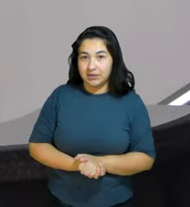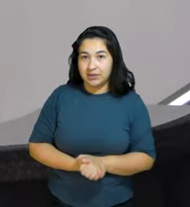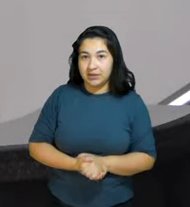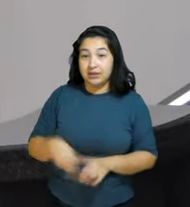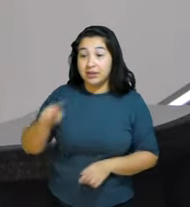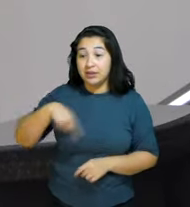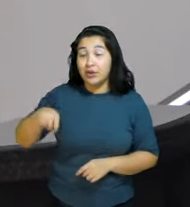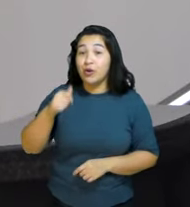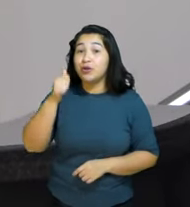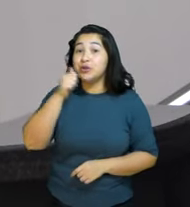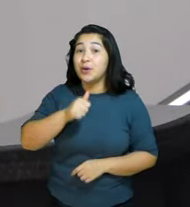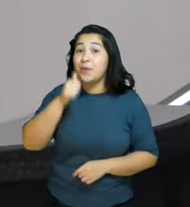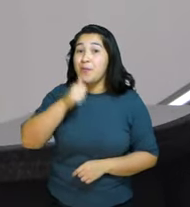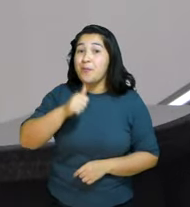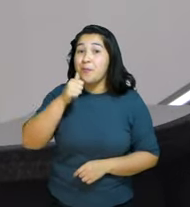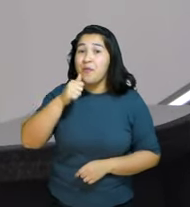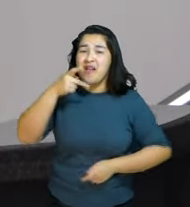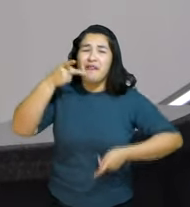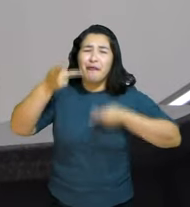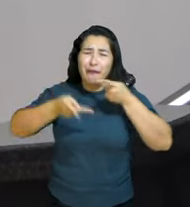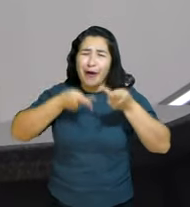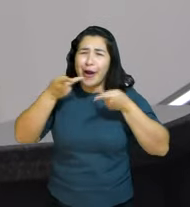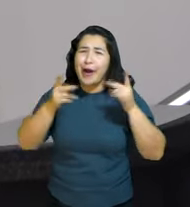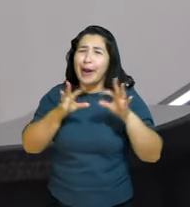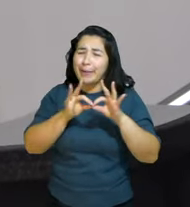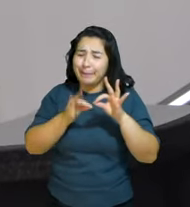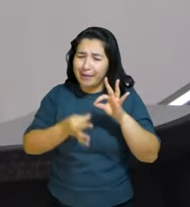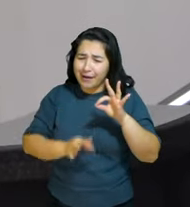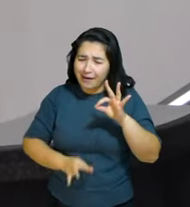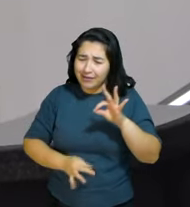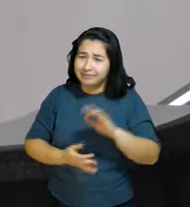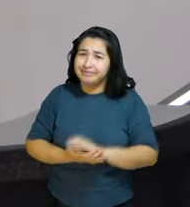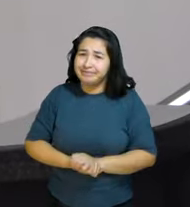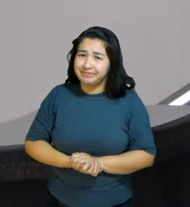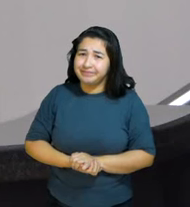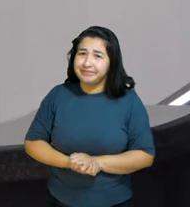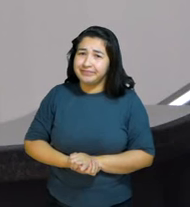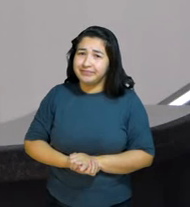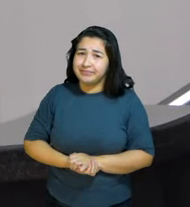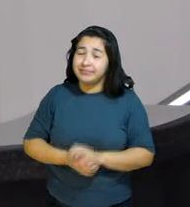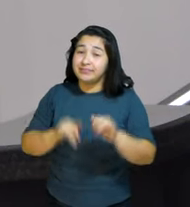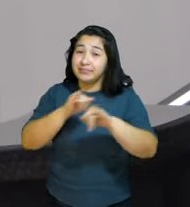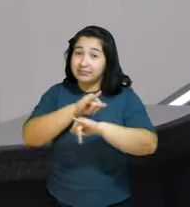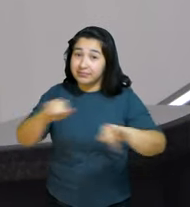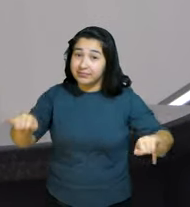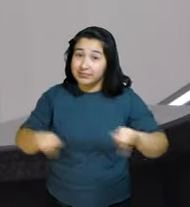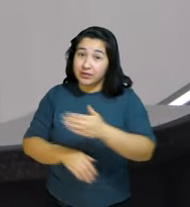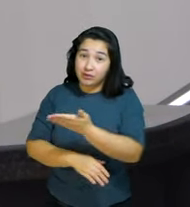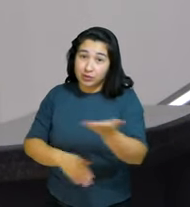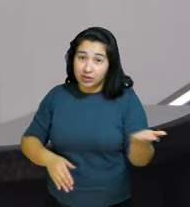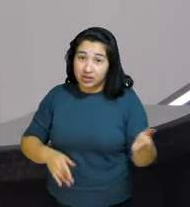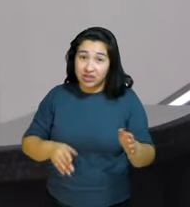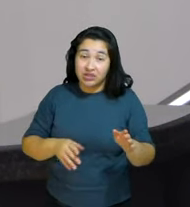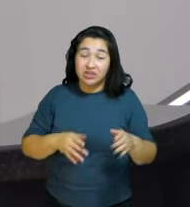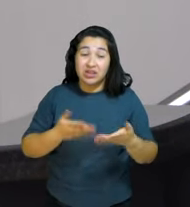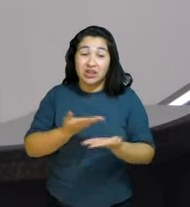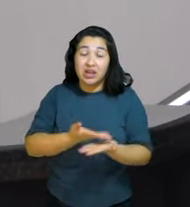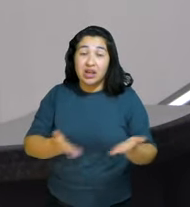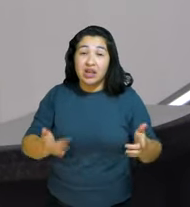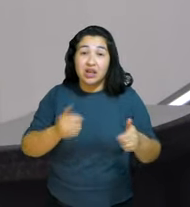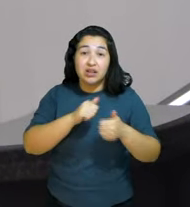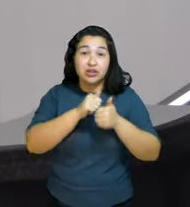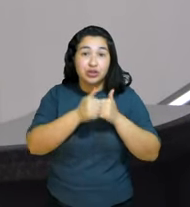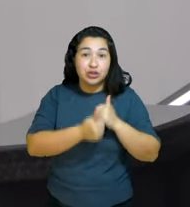Nós somos poucas mulheres, então a gente precisa desse espaço. E eu queria dizer para vocês que esse desgaste esportivo,